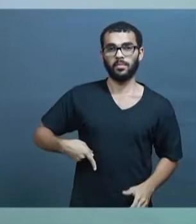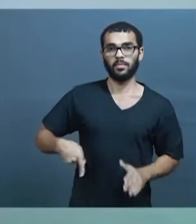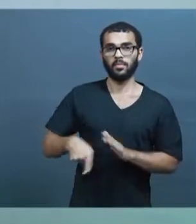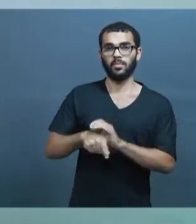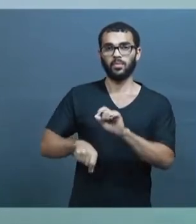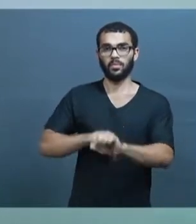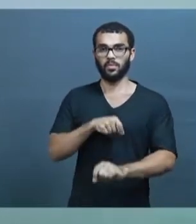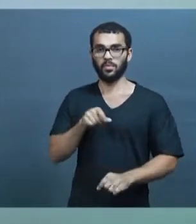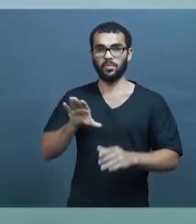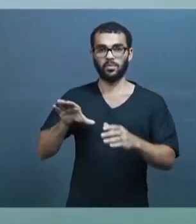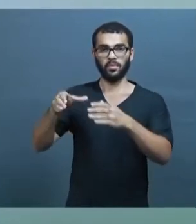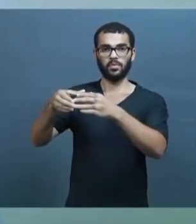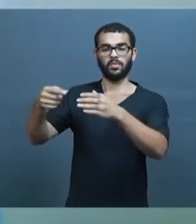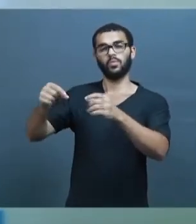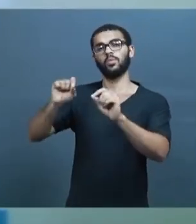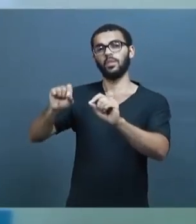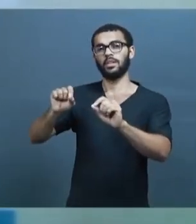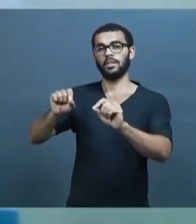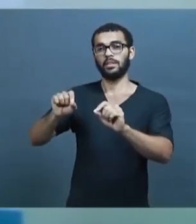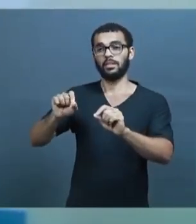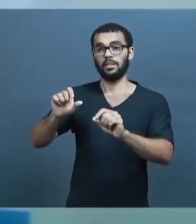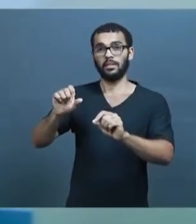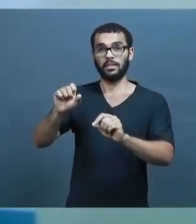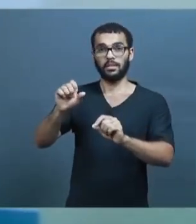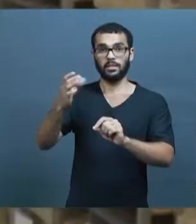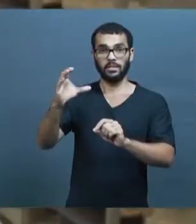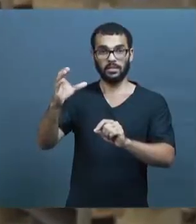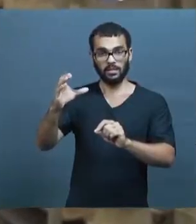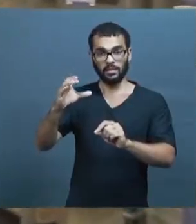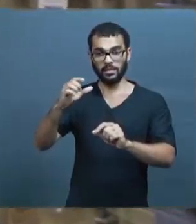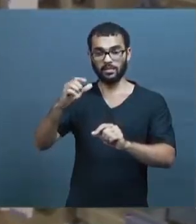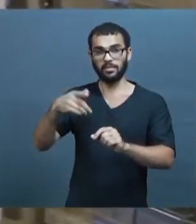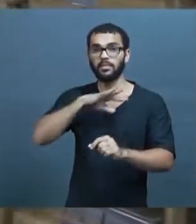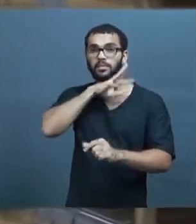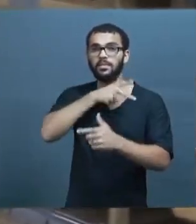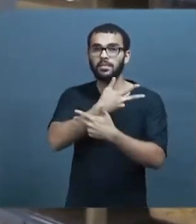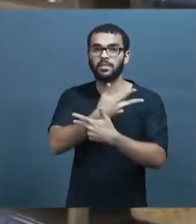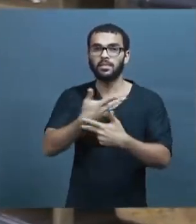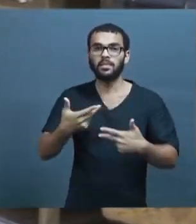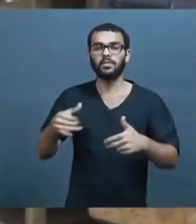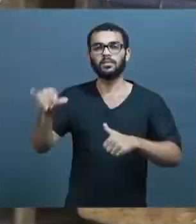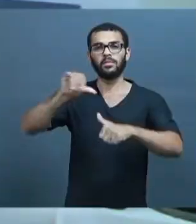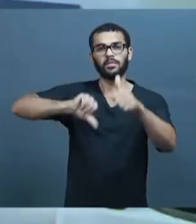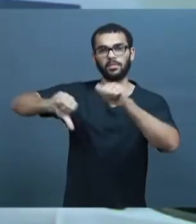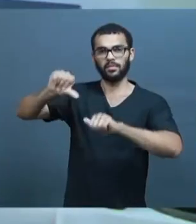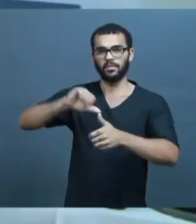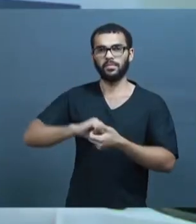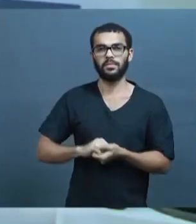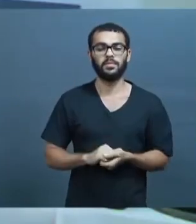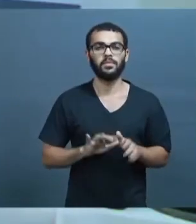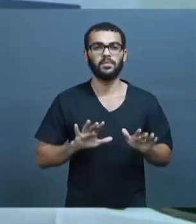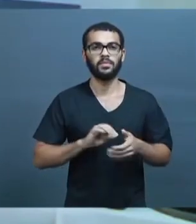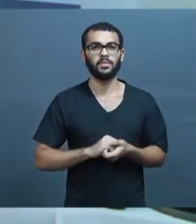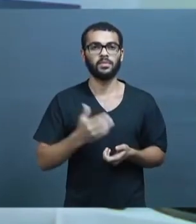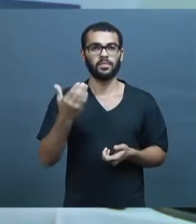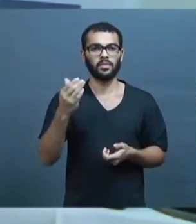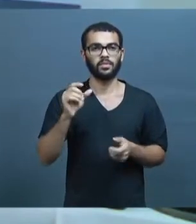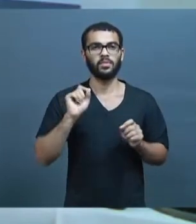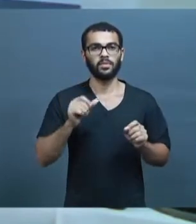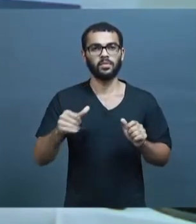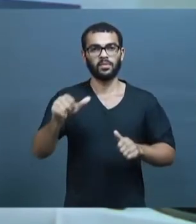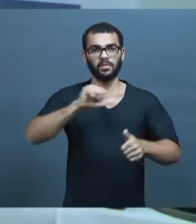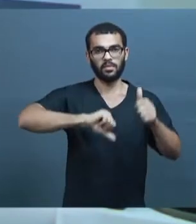em Animais de Laboratório aponta as melhoras nacionais no setor de experimento com animais. A ciência de animais de laboratório é